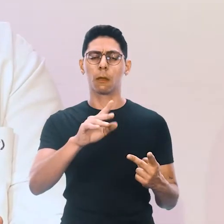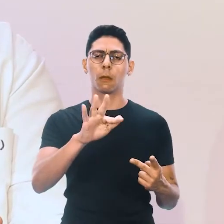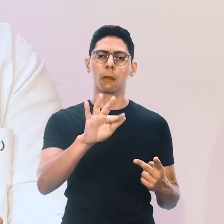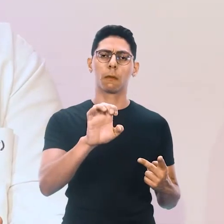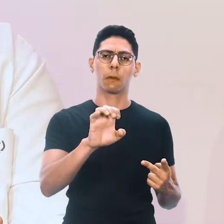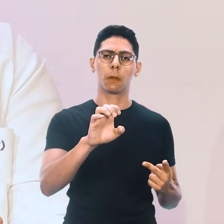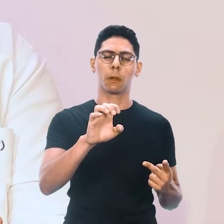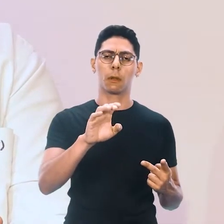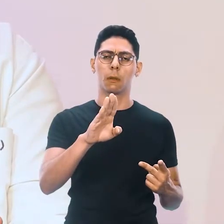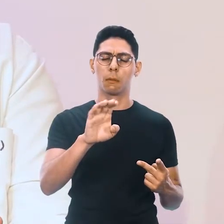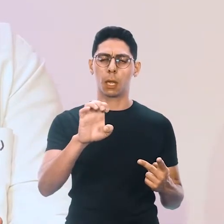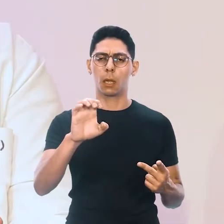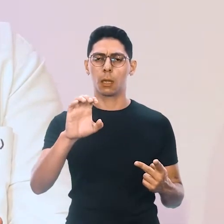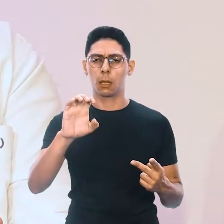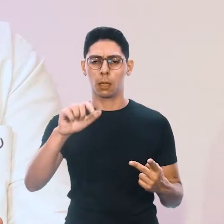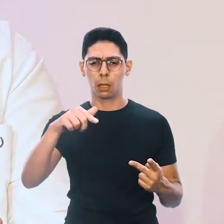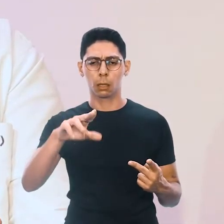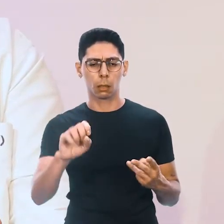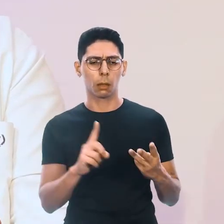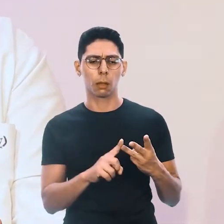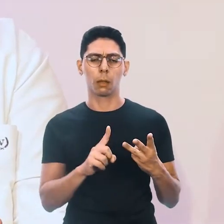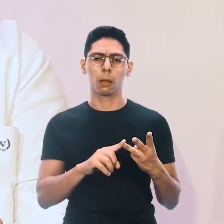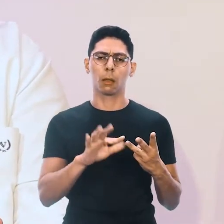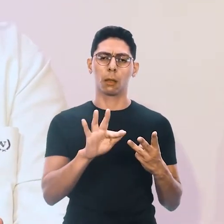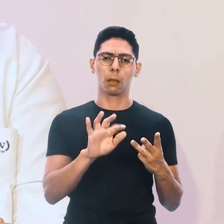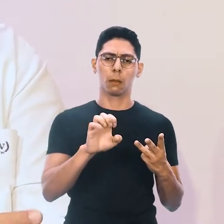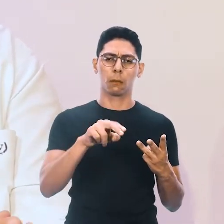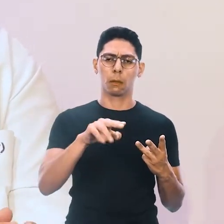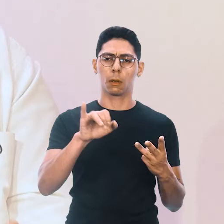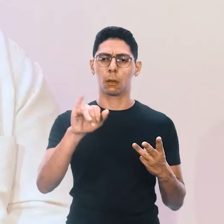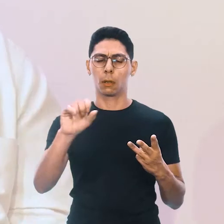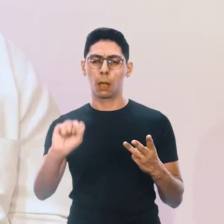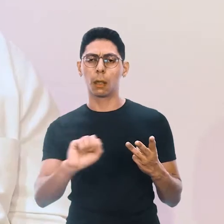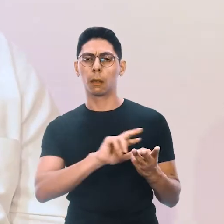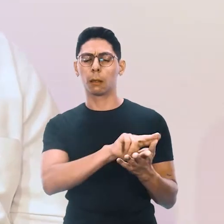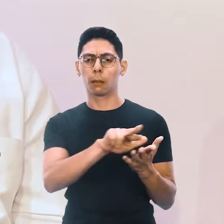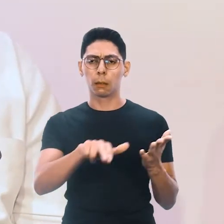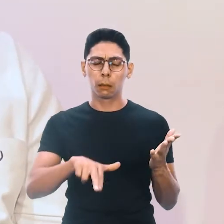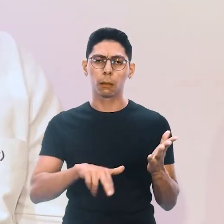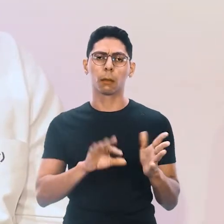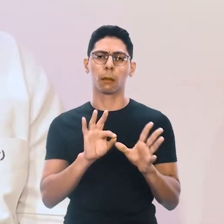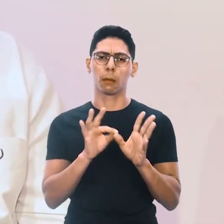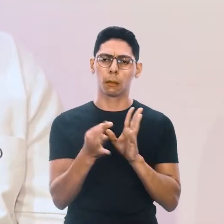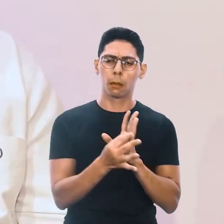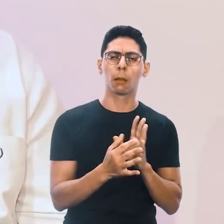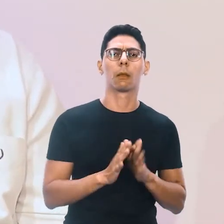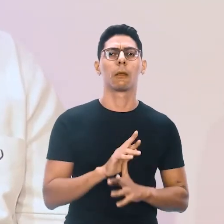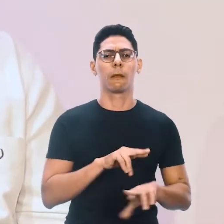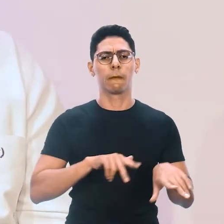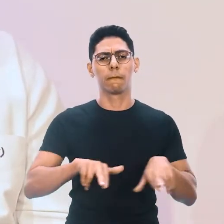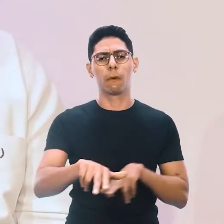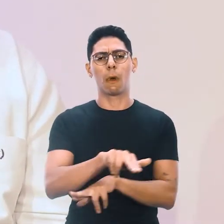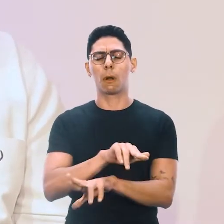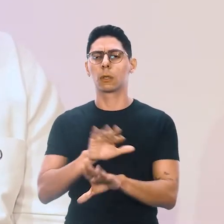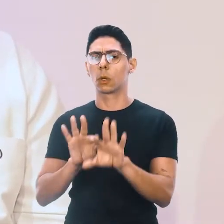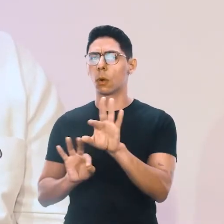FEBEC, a FENEIS e por aí vai, né? As organizações dos